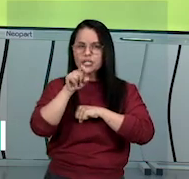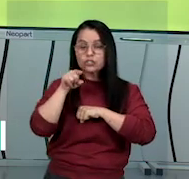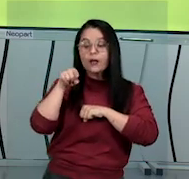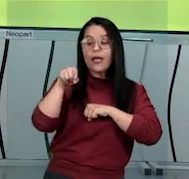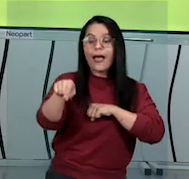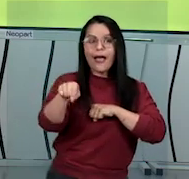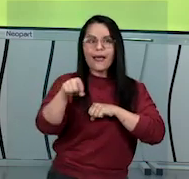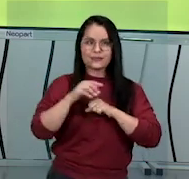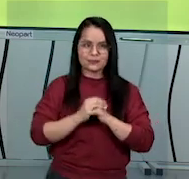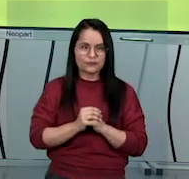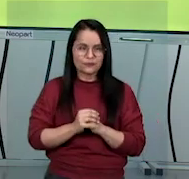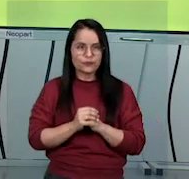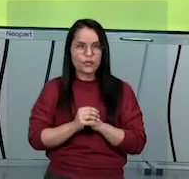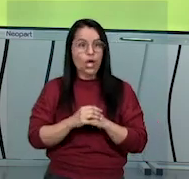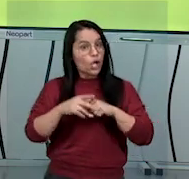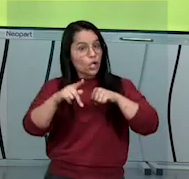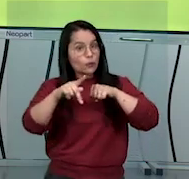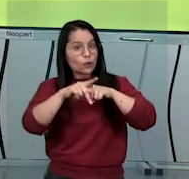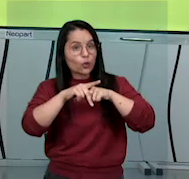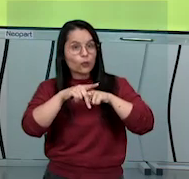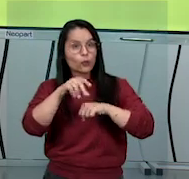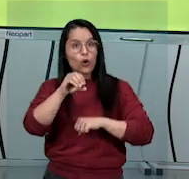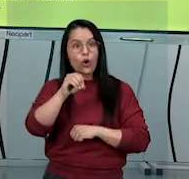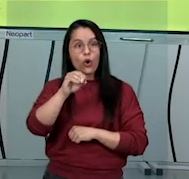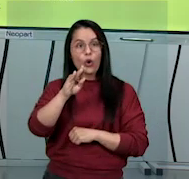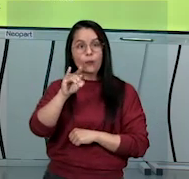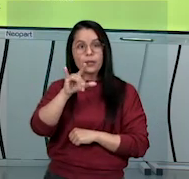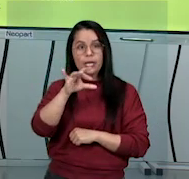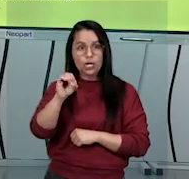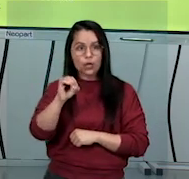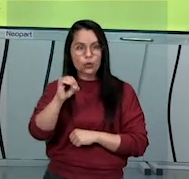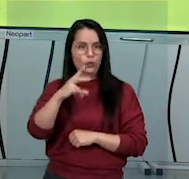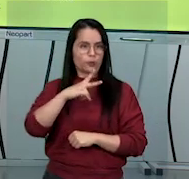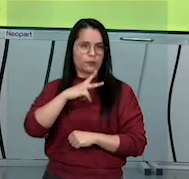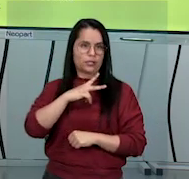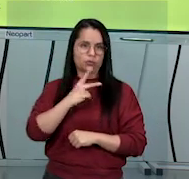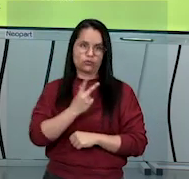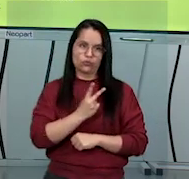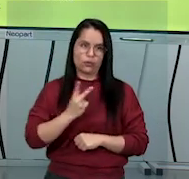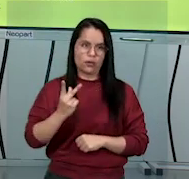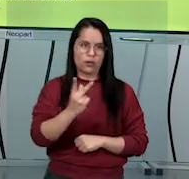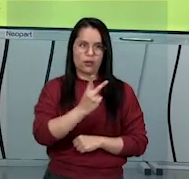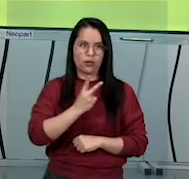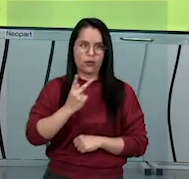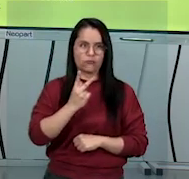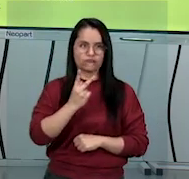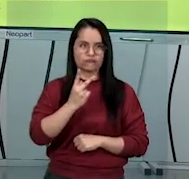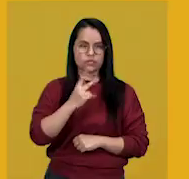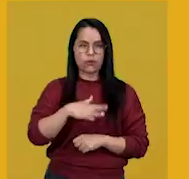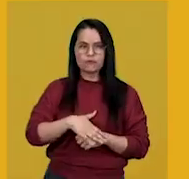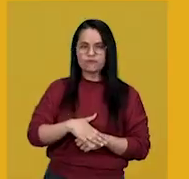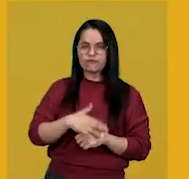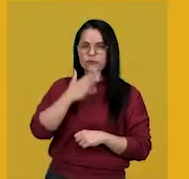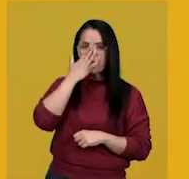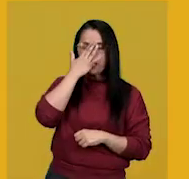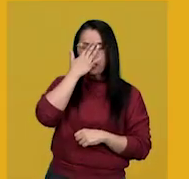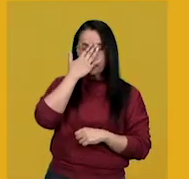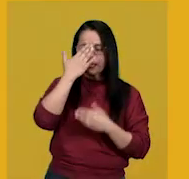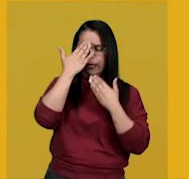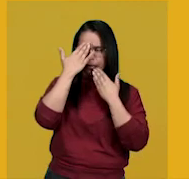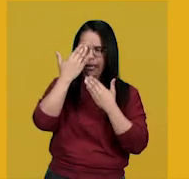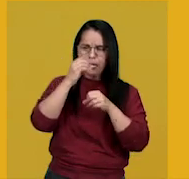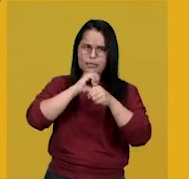demonstrativo e o pronome que é oblíquo, do caso pessoal, né? Graças a essas moléculas,